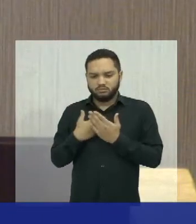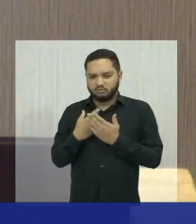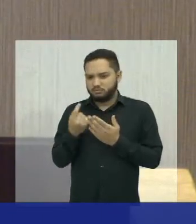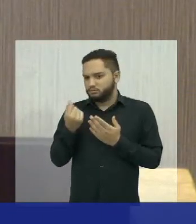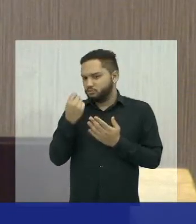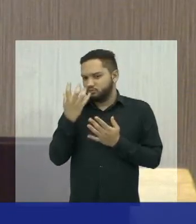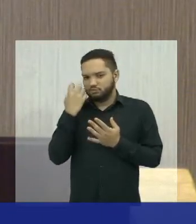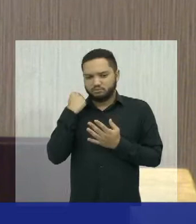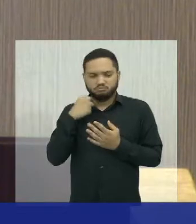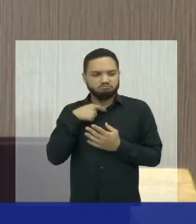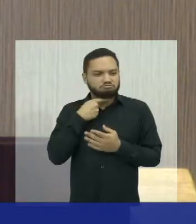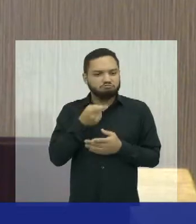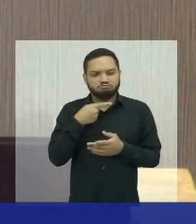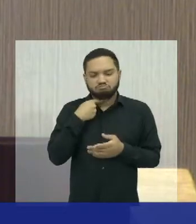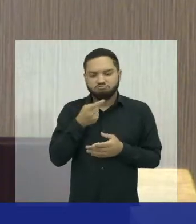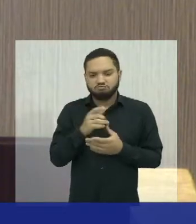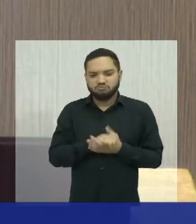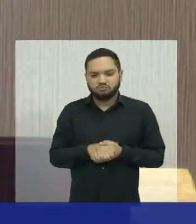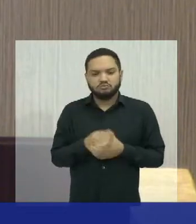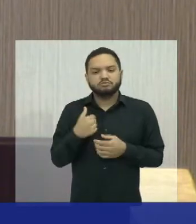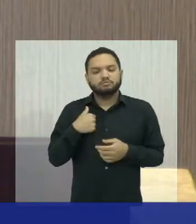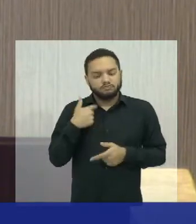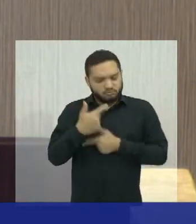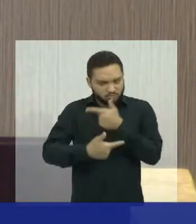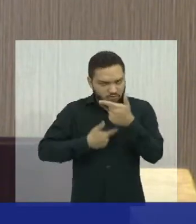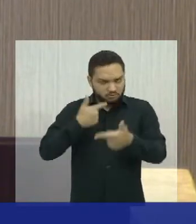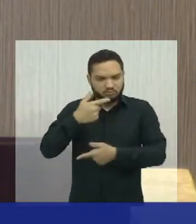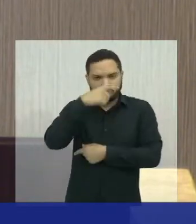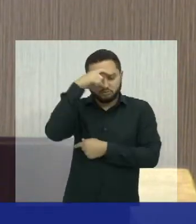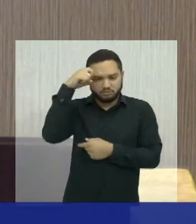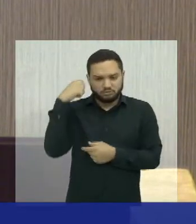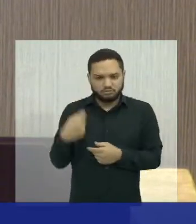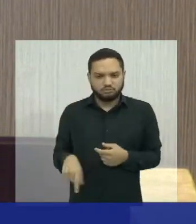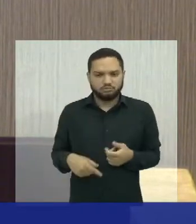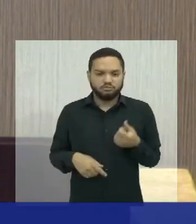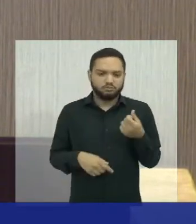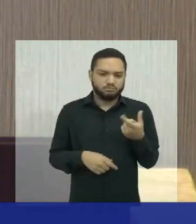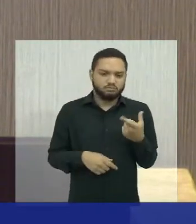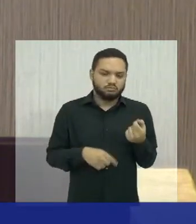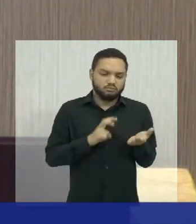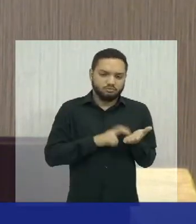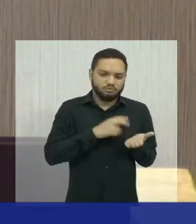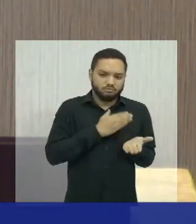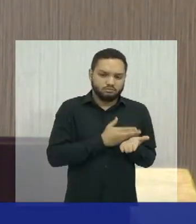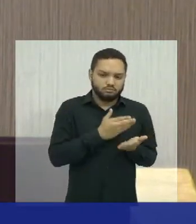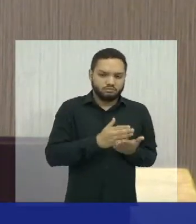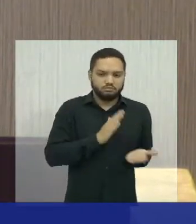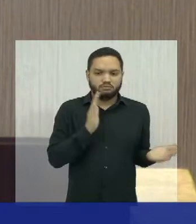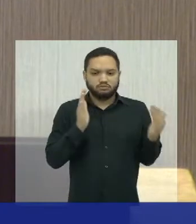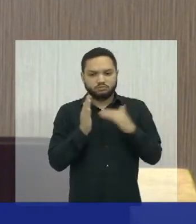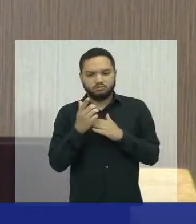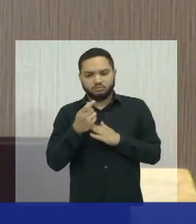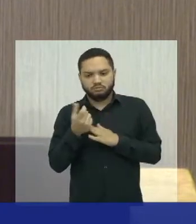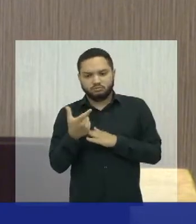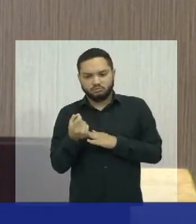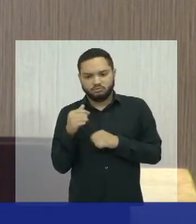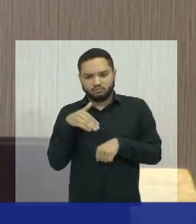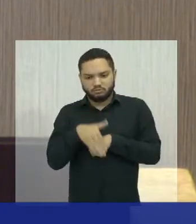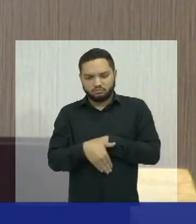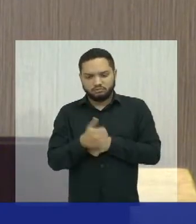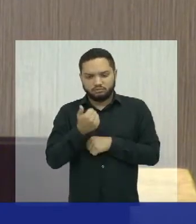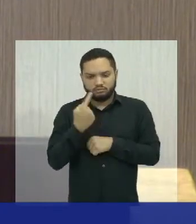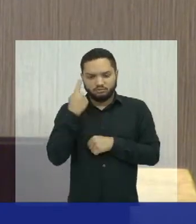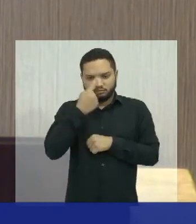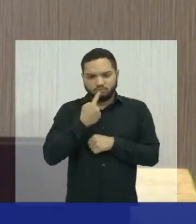França. E eu trabalho muito, viu? Eu pego de 6h20 da manhã, vou até 6h20 da noite.